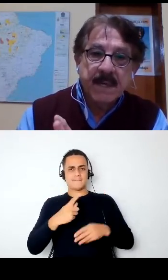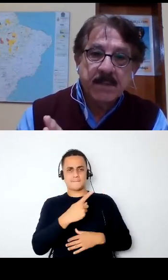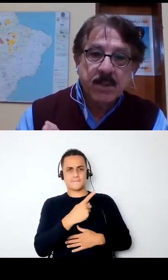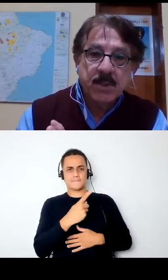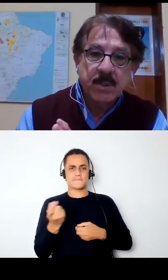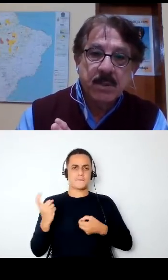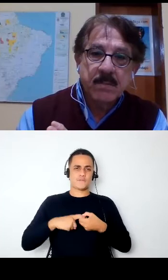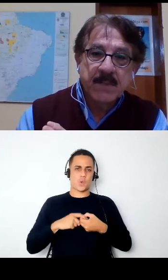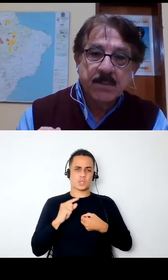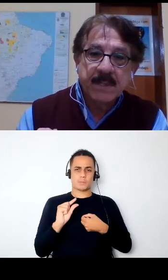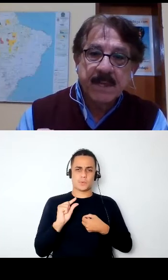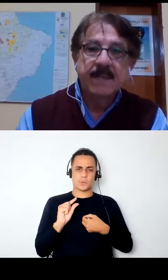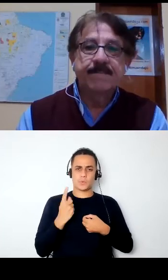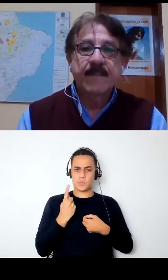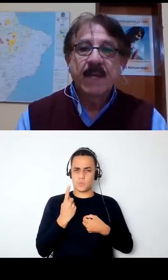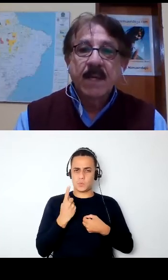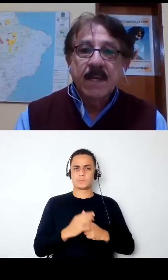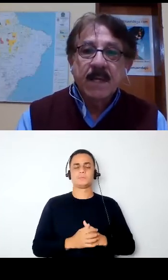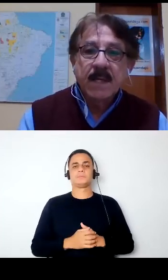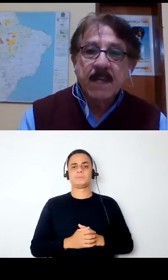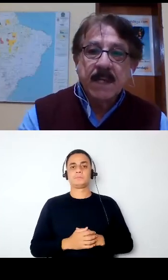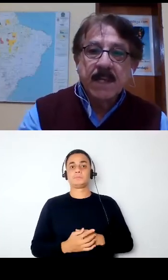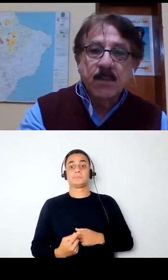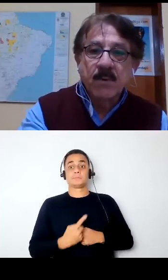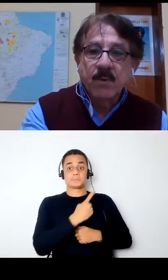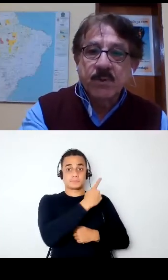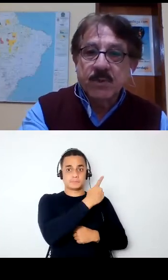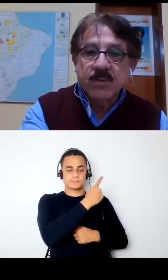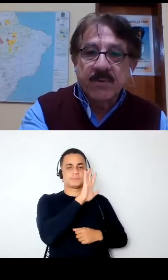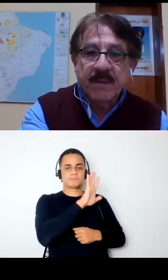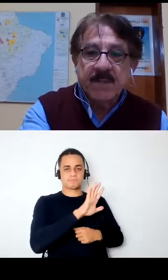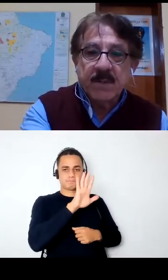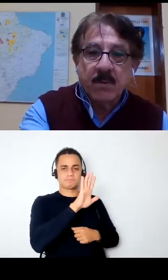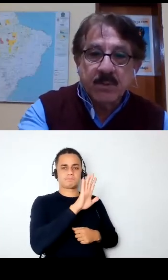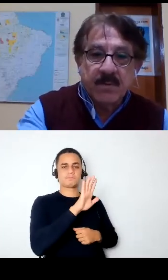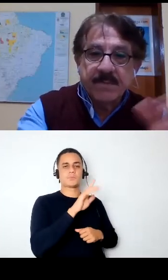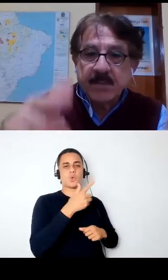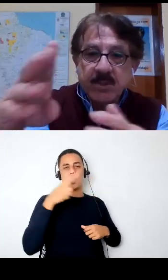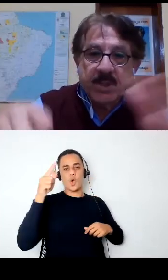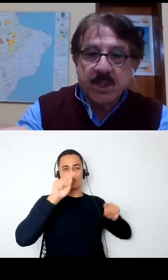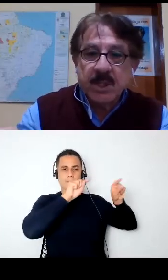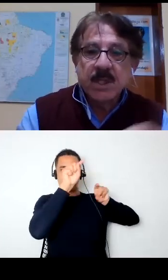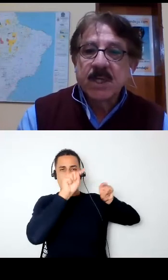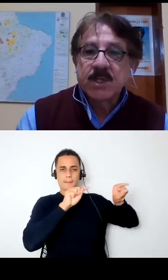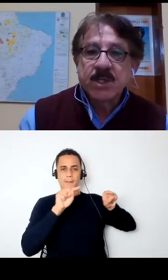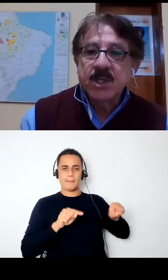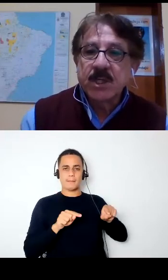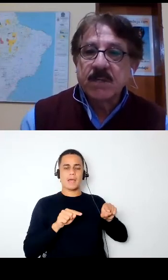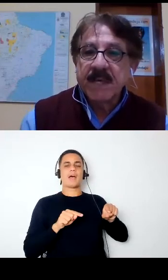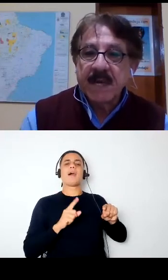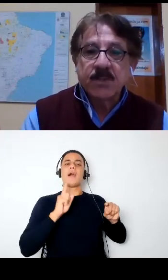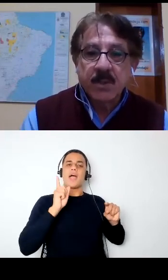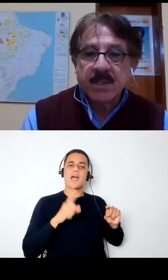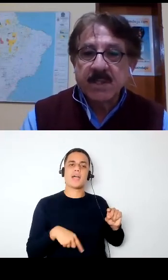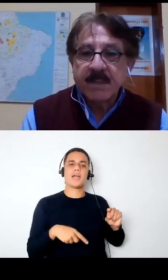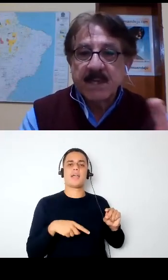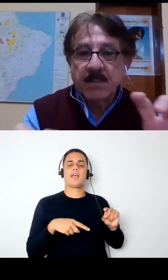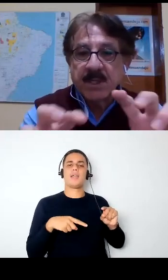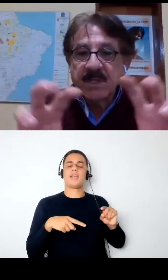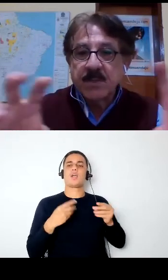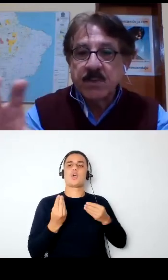para trás, eu acho. Mais um para trás. E aí os outros movimentos são alguns movimentos de